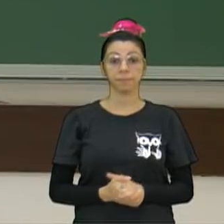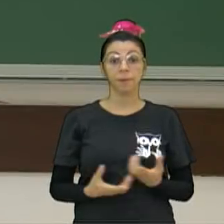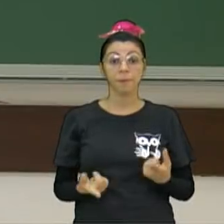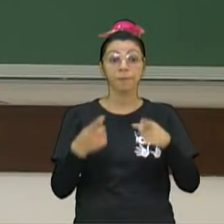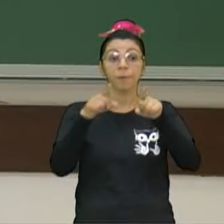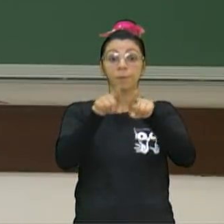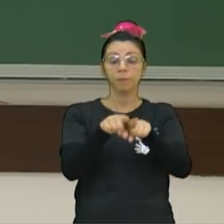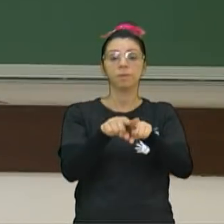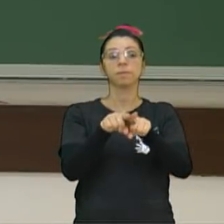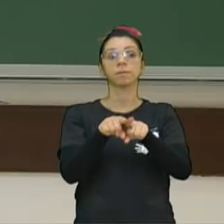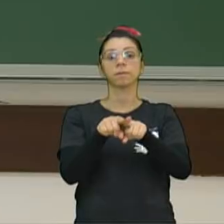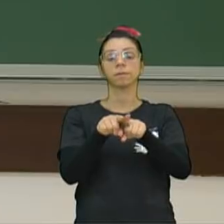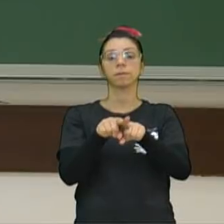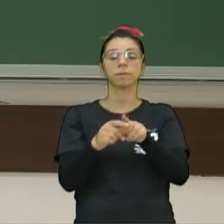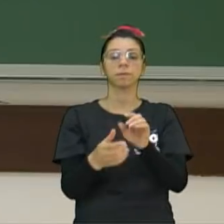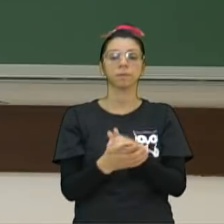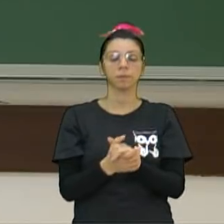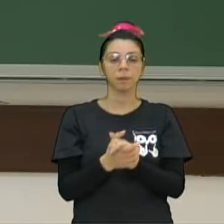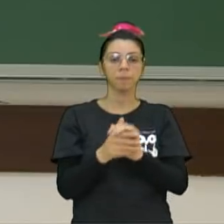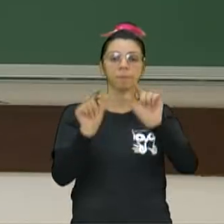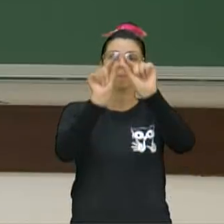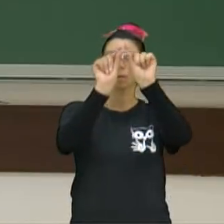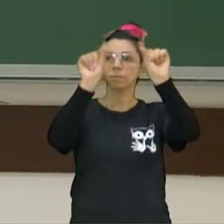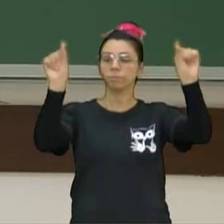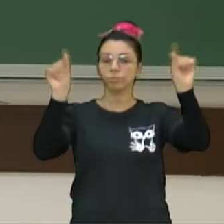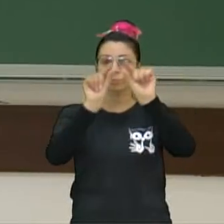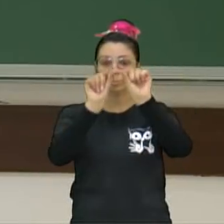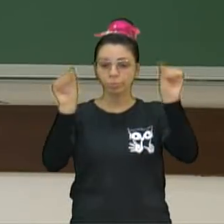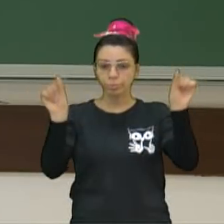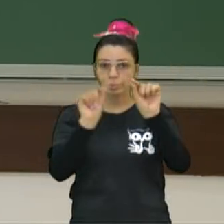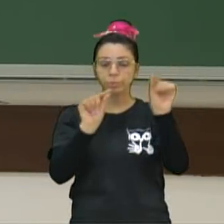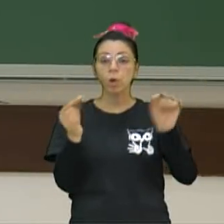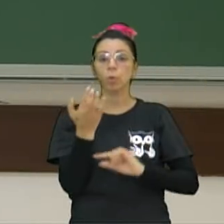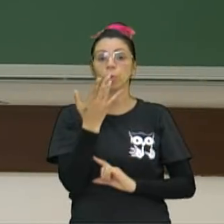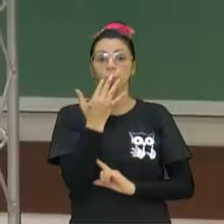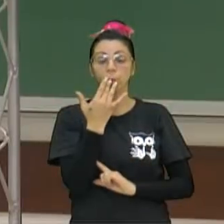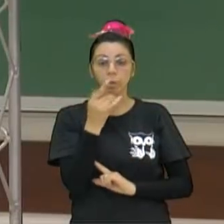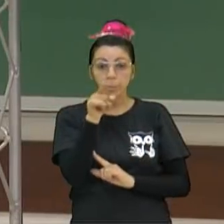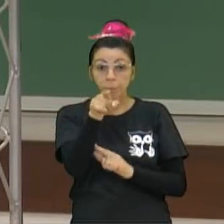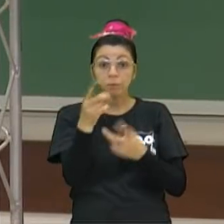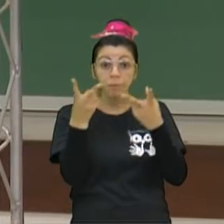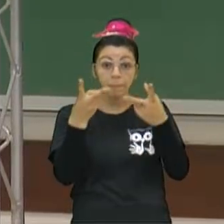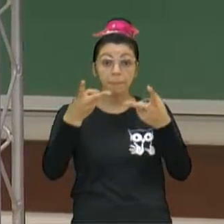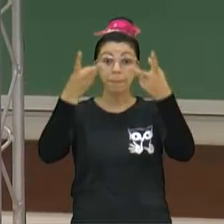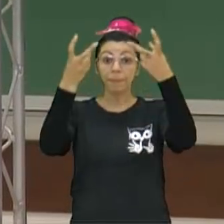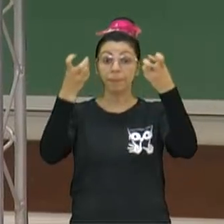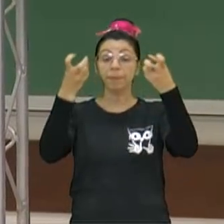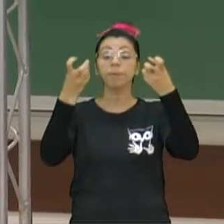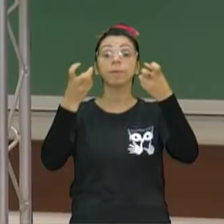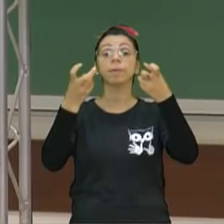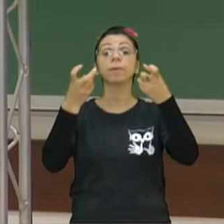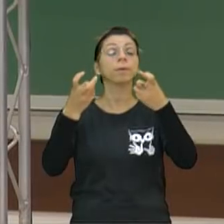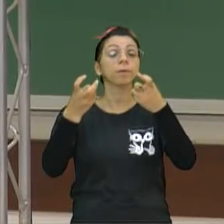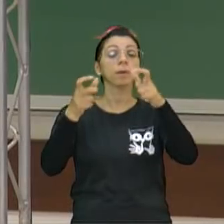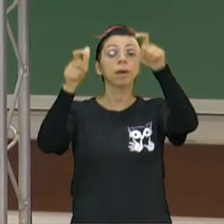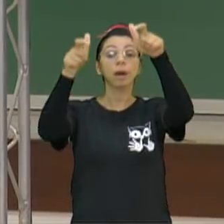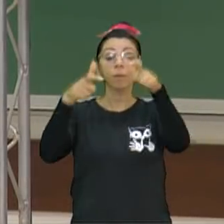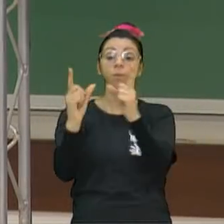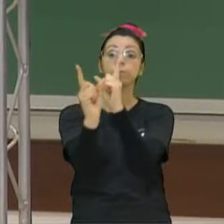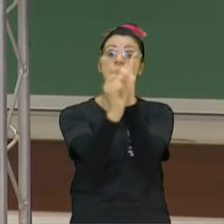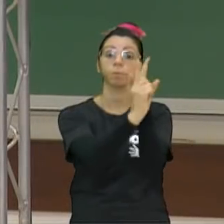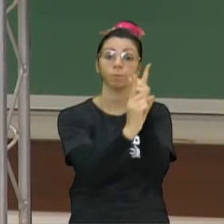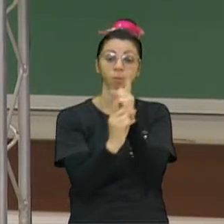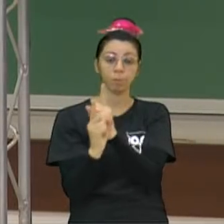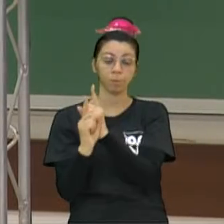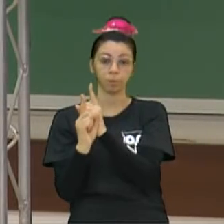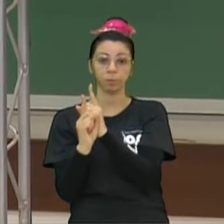Retornando então, pessoal, eu grafei as letras coloridas aqui para vocês perceberem então onde que ocorreram essas